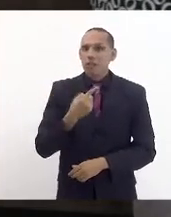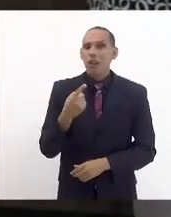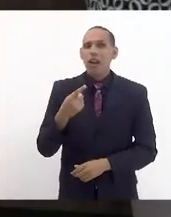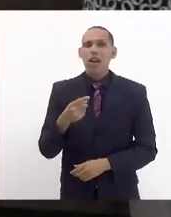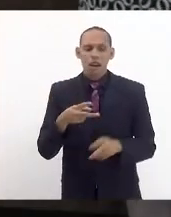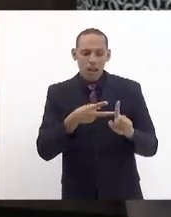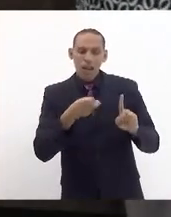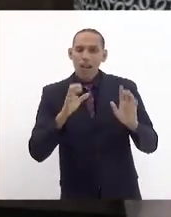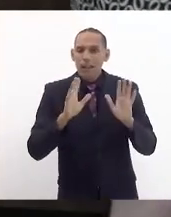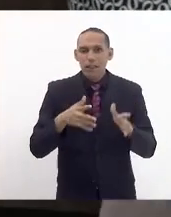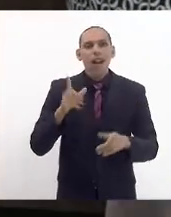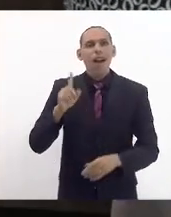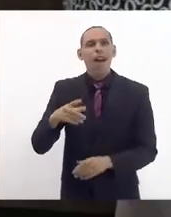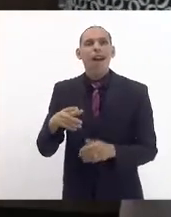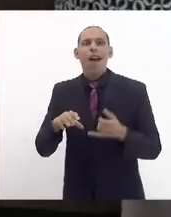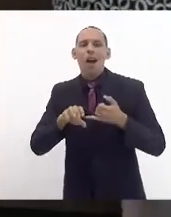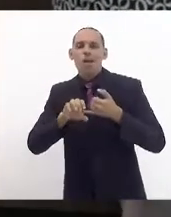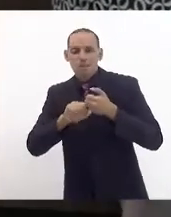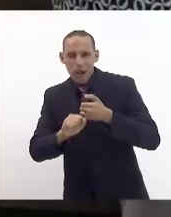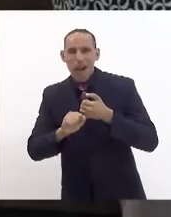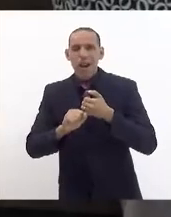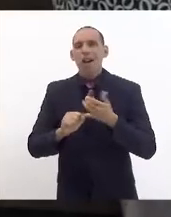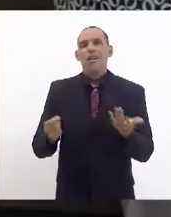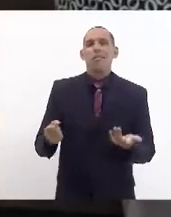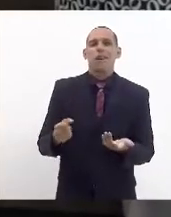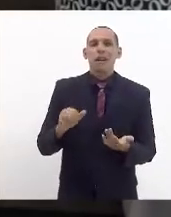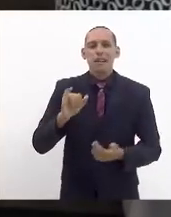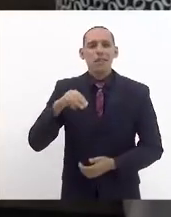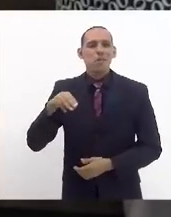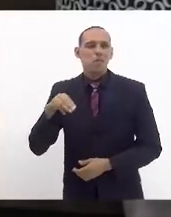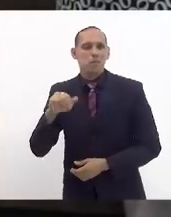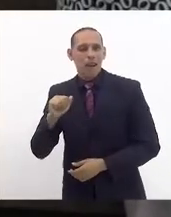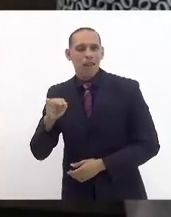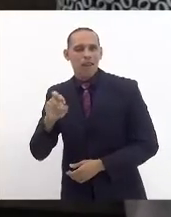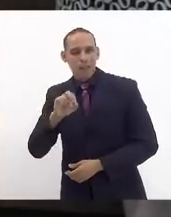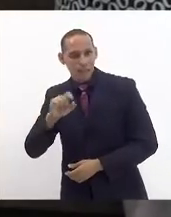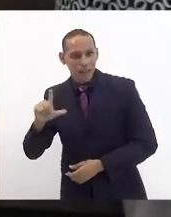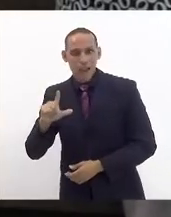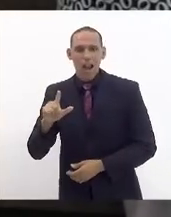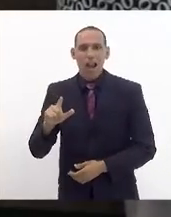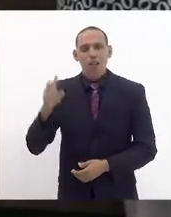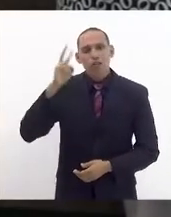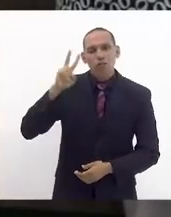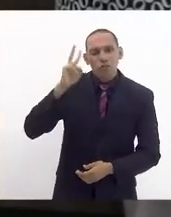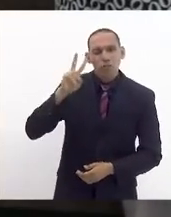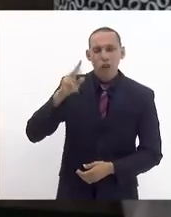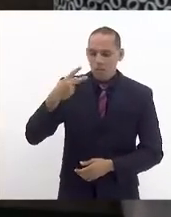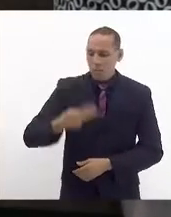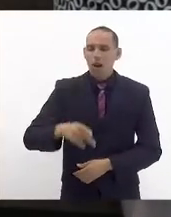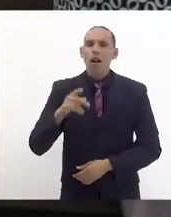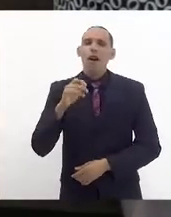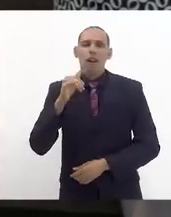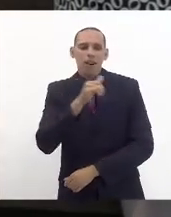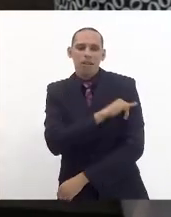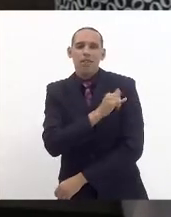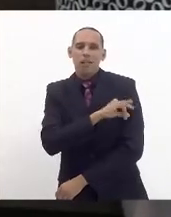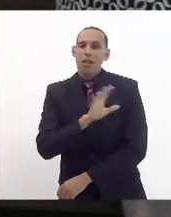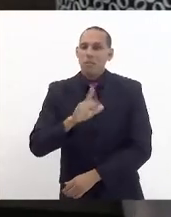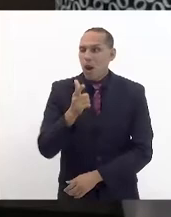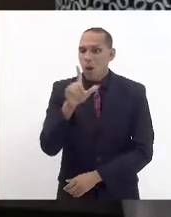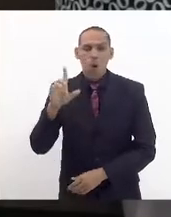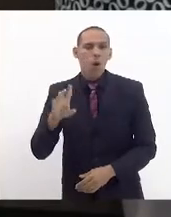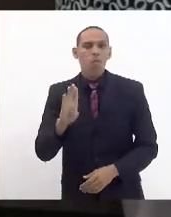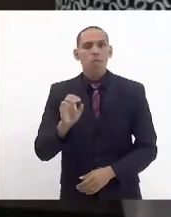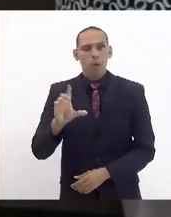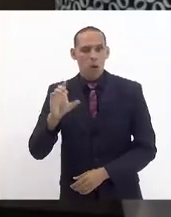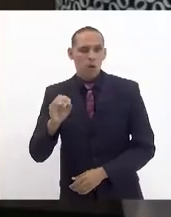e cultural do Estado do Rio de Janeiro, mas também outros blocos que fazem a essência do carnaval de rua. Então, deixar aqui o